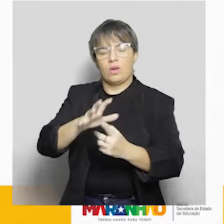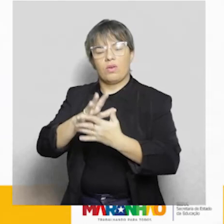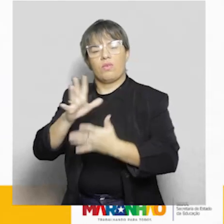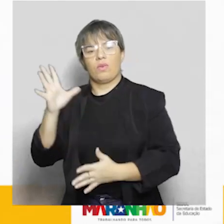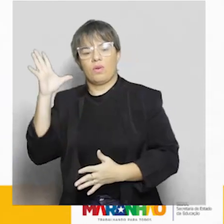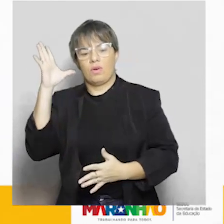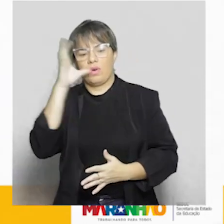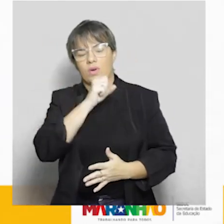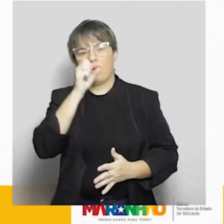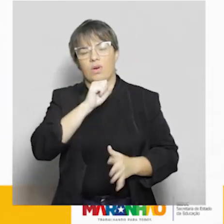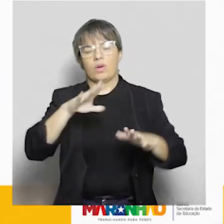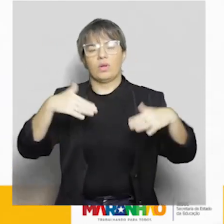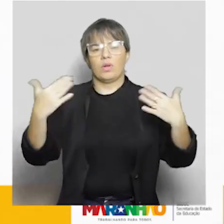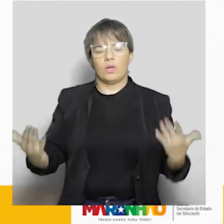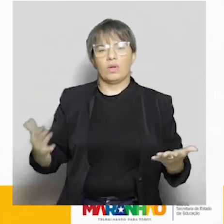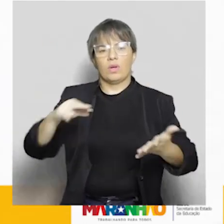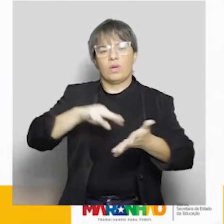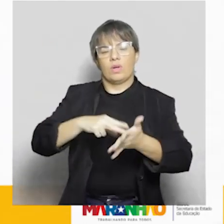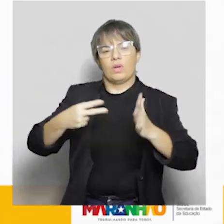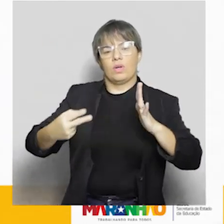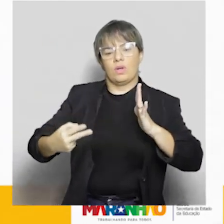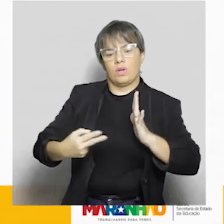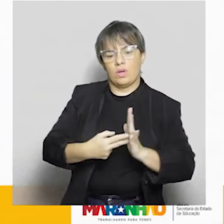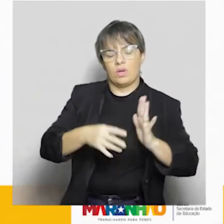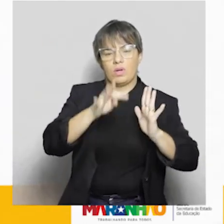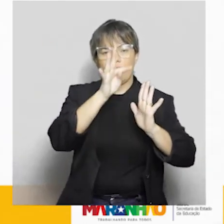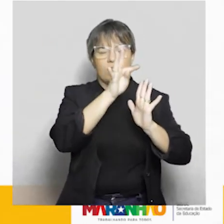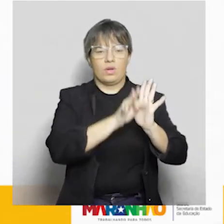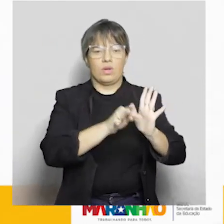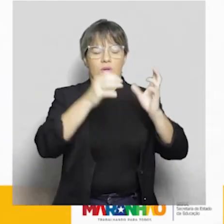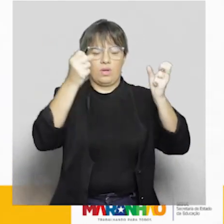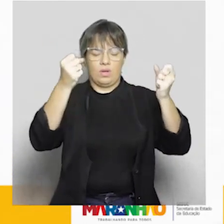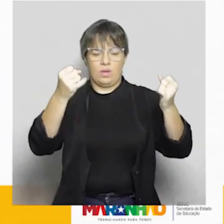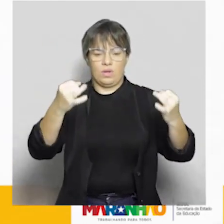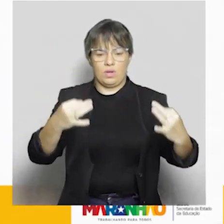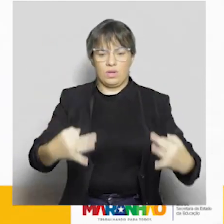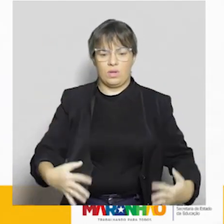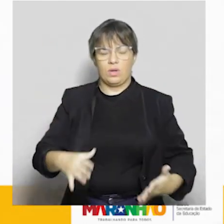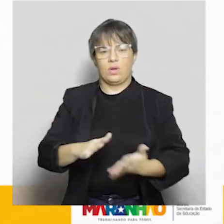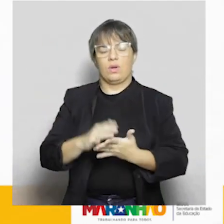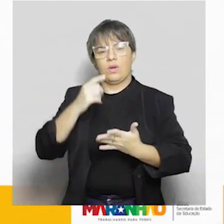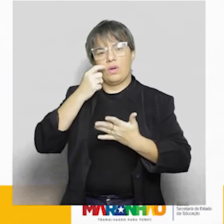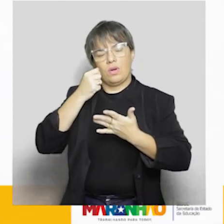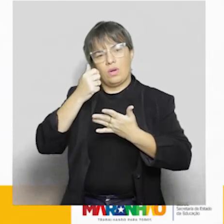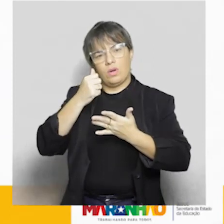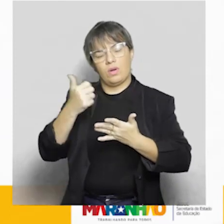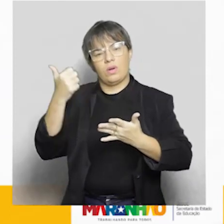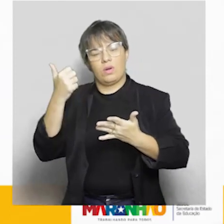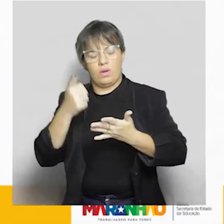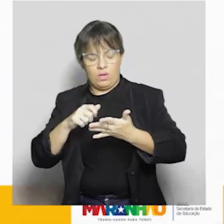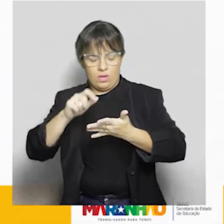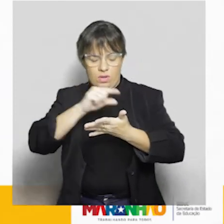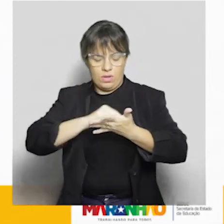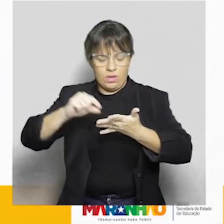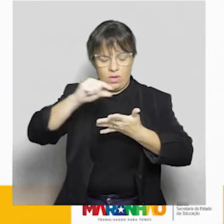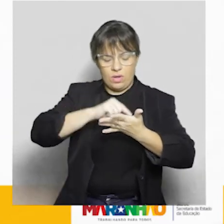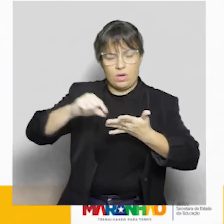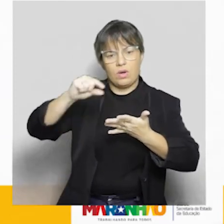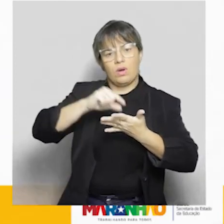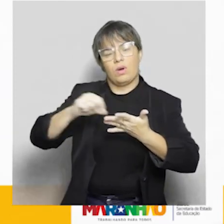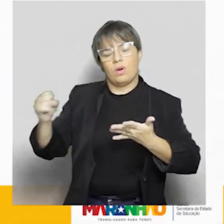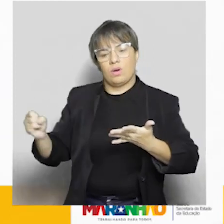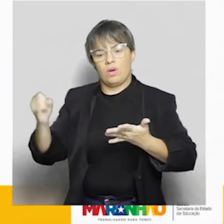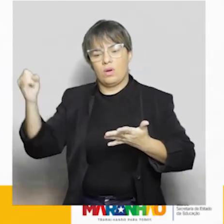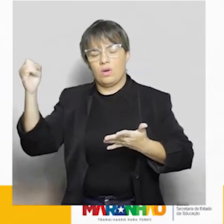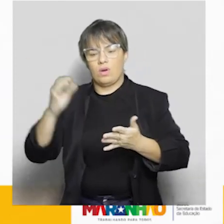Ou seja, o que o texto motivador está me dizendo, galera? Tá? E não esquece, tá com o teu lapisinho, grifando os termos importantes. Quando a